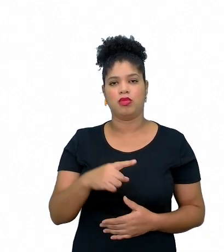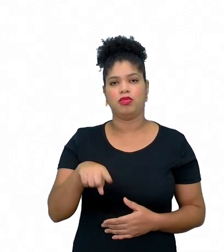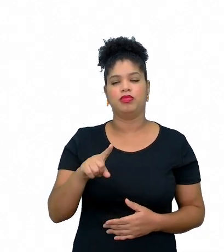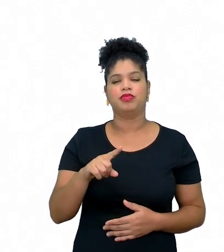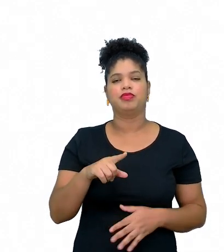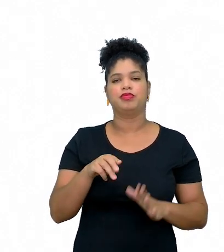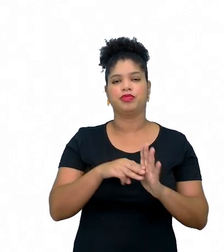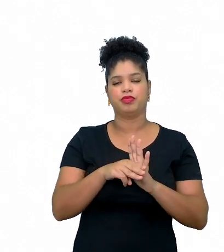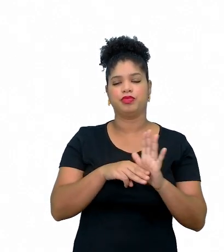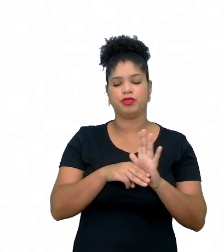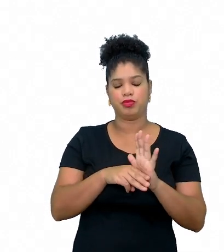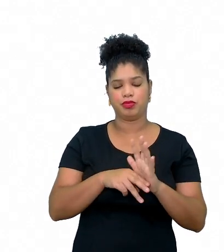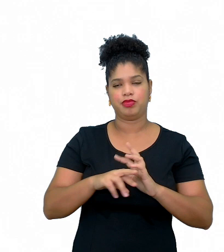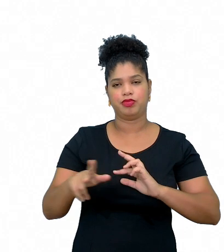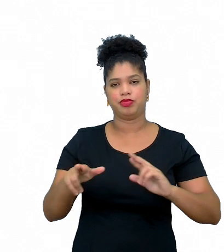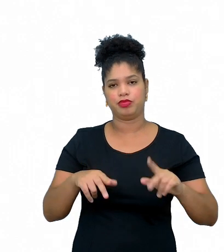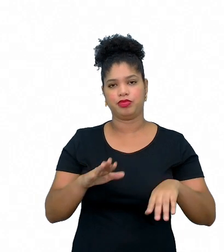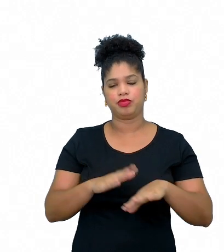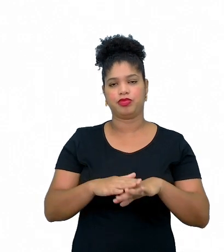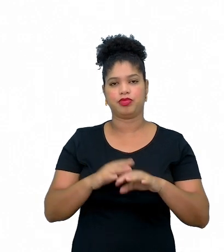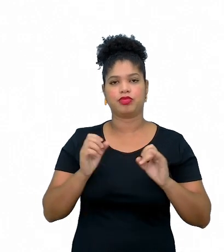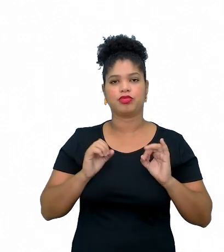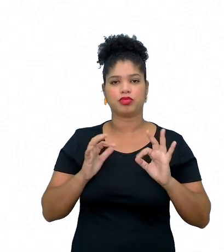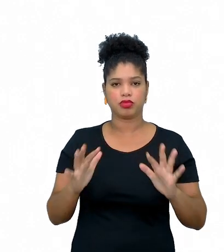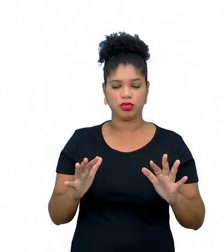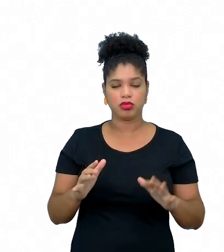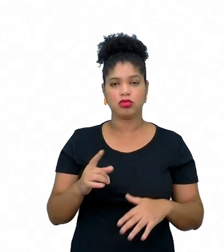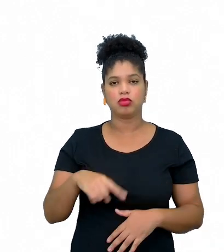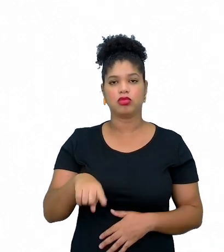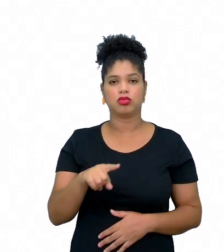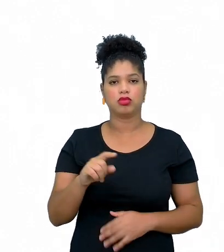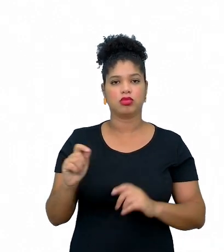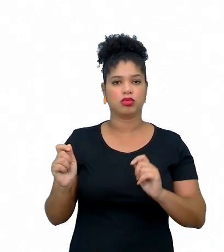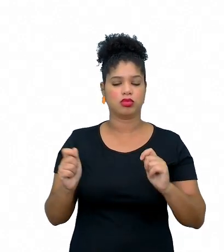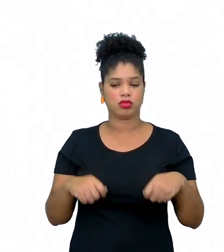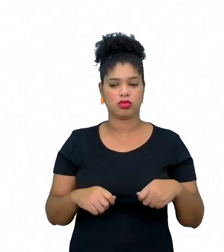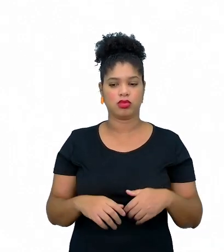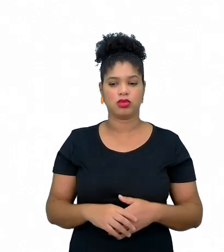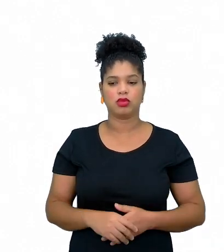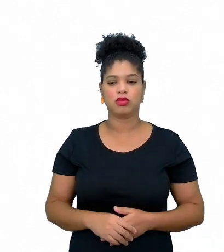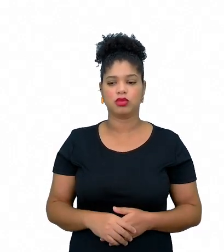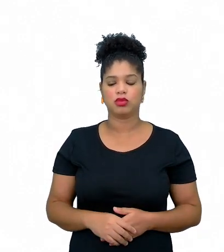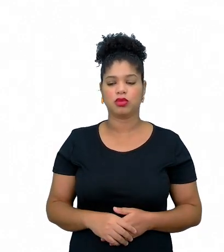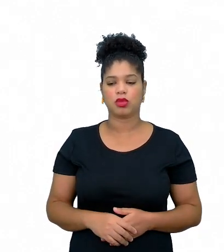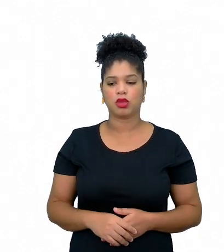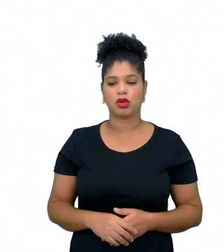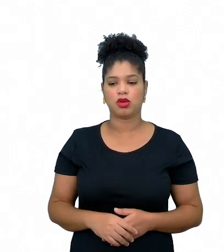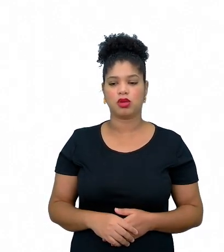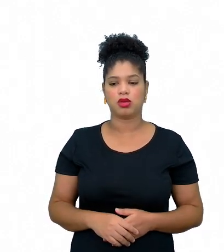uma metodologia diferente, metodologia ativa diferente, você